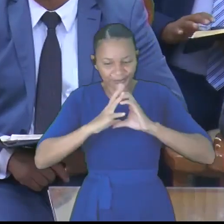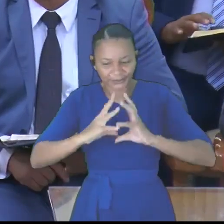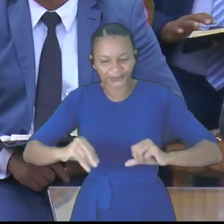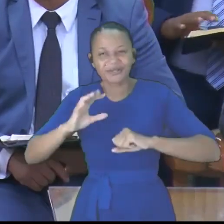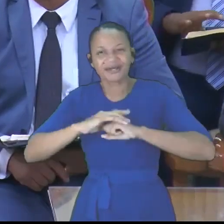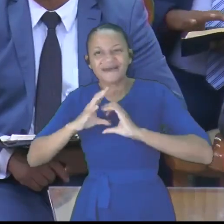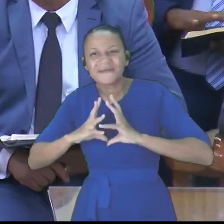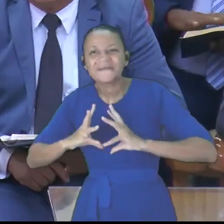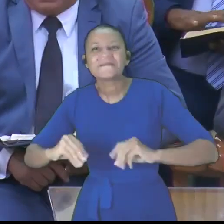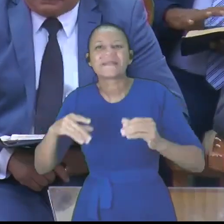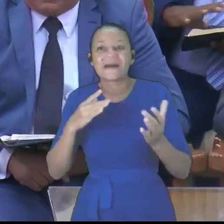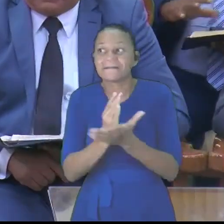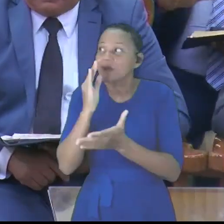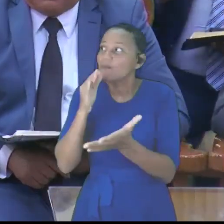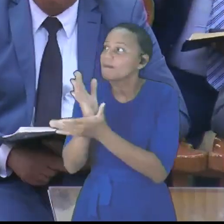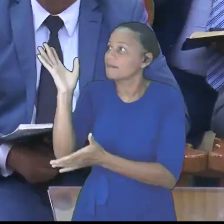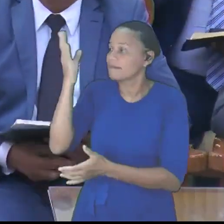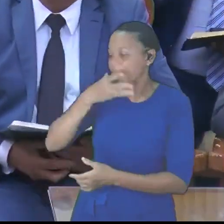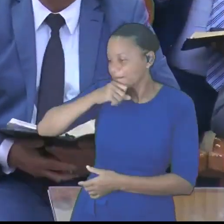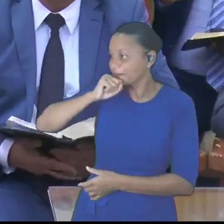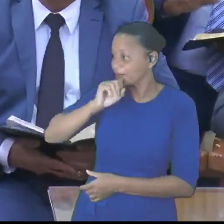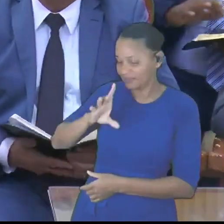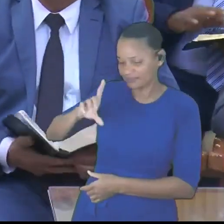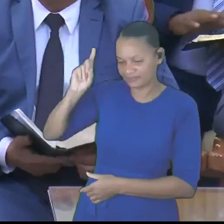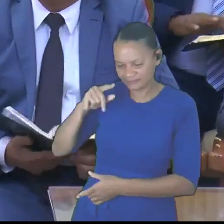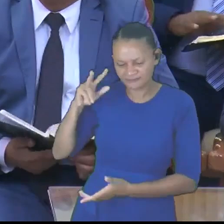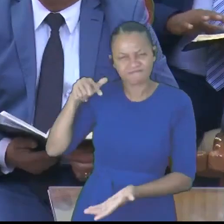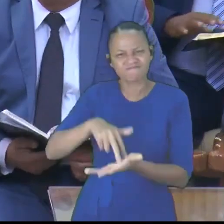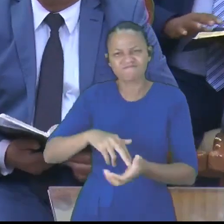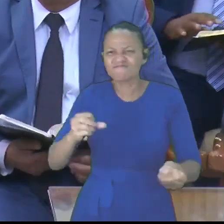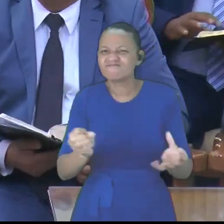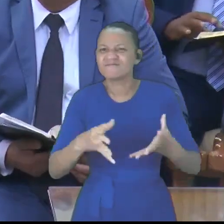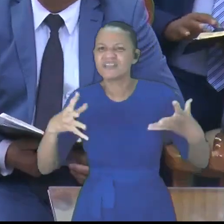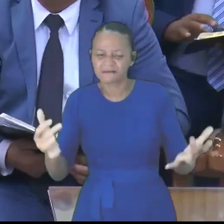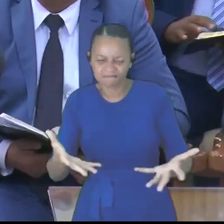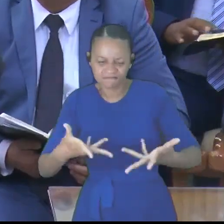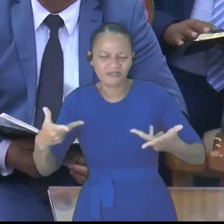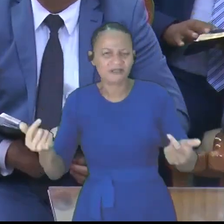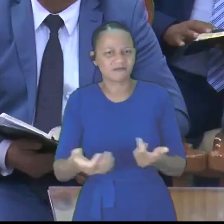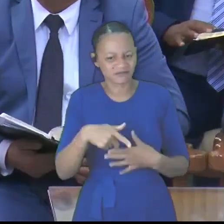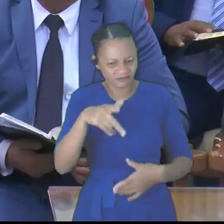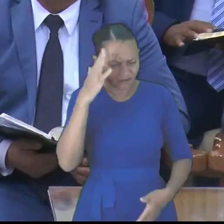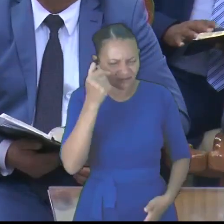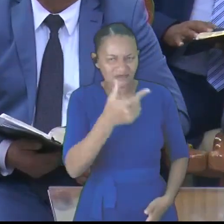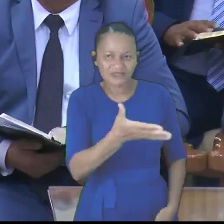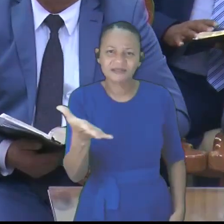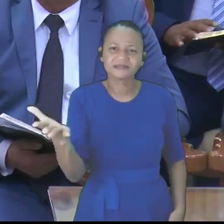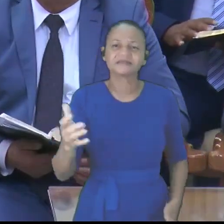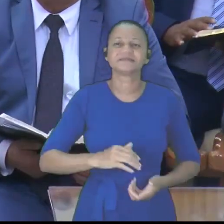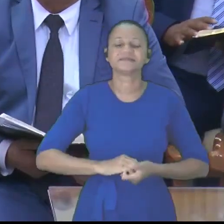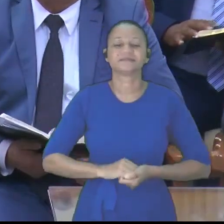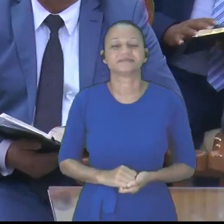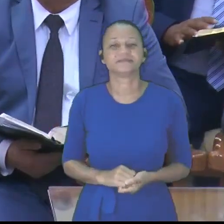e aprovado pelo Pai, fazendo maravilhas. Vós mesmos sabeis.